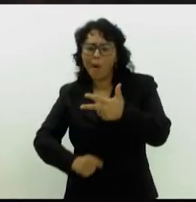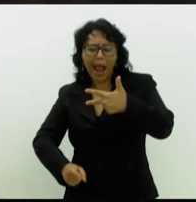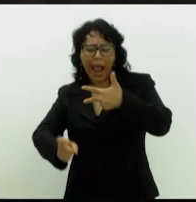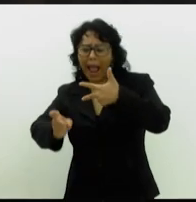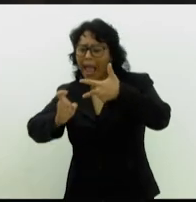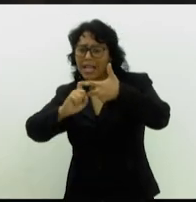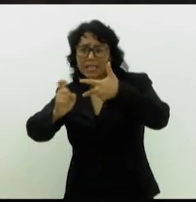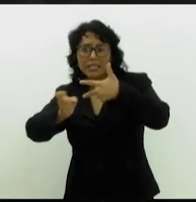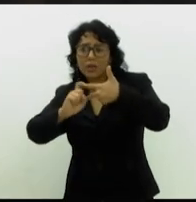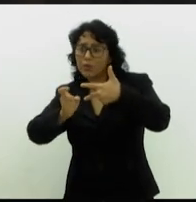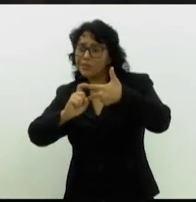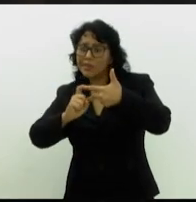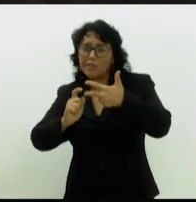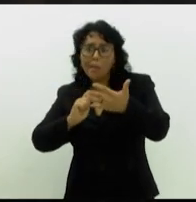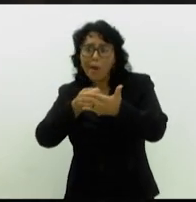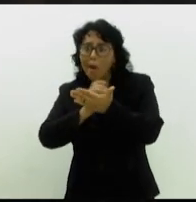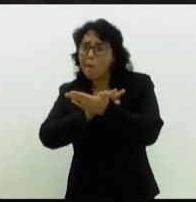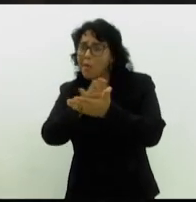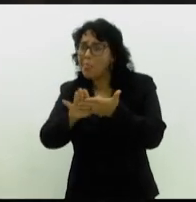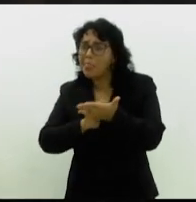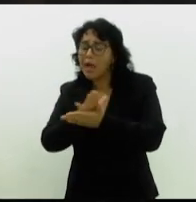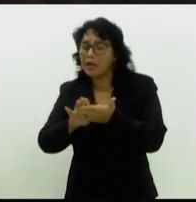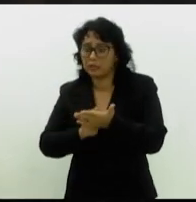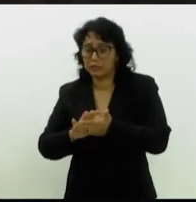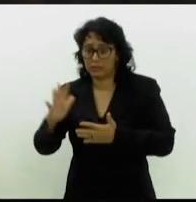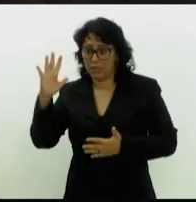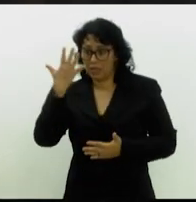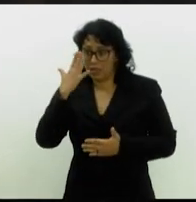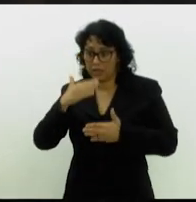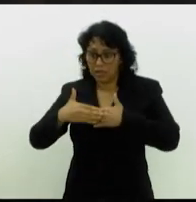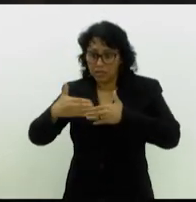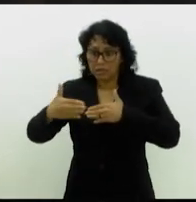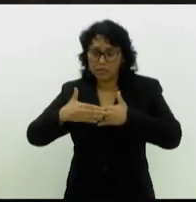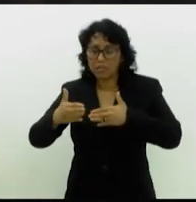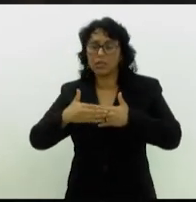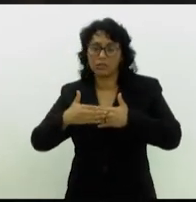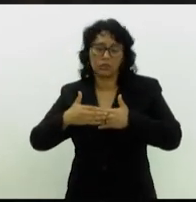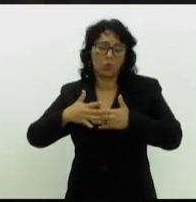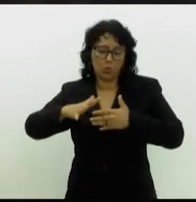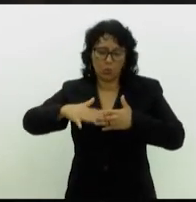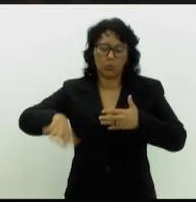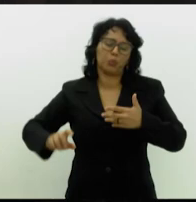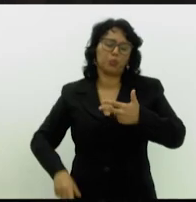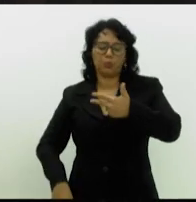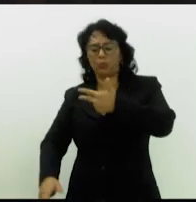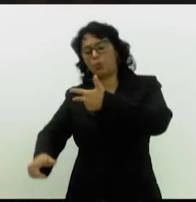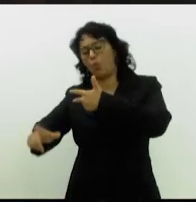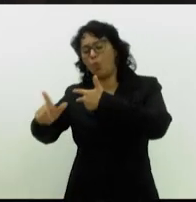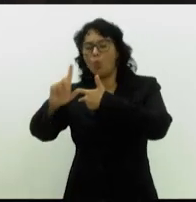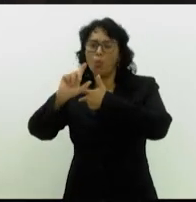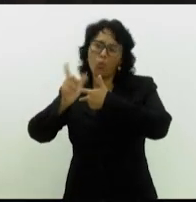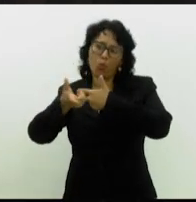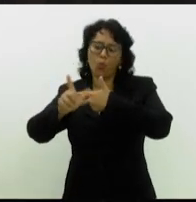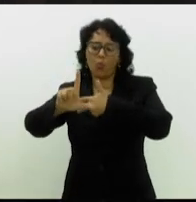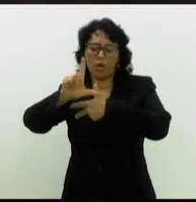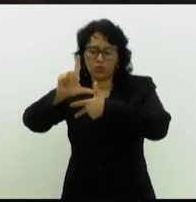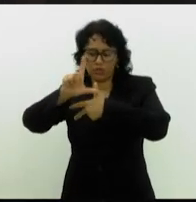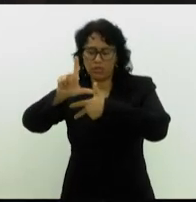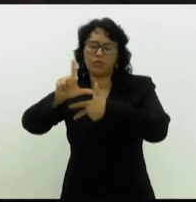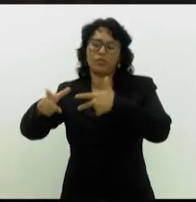fevereiro os outros poderes Pagaram a terceira parcela O Poder